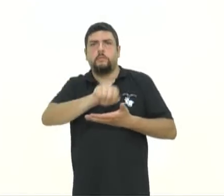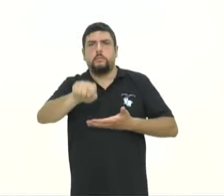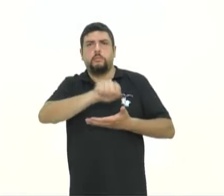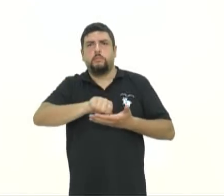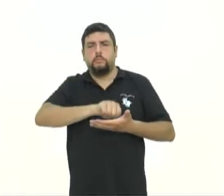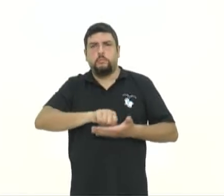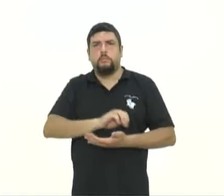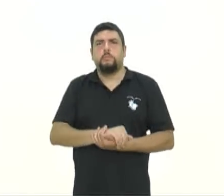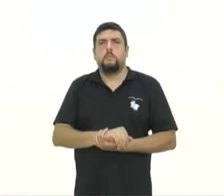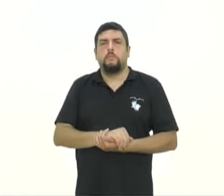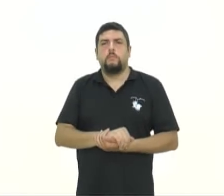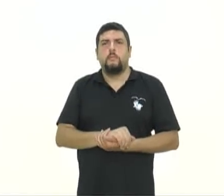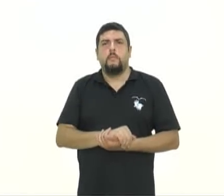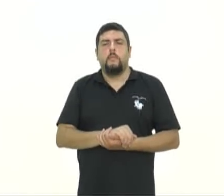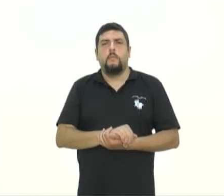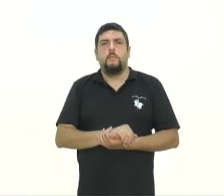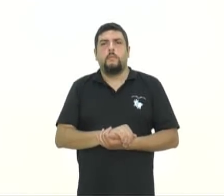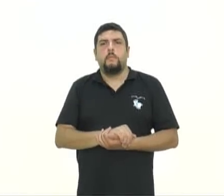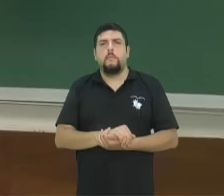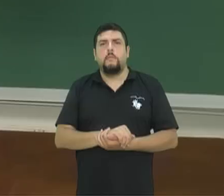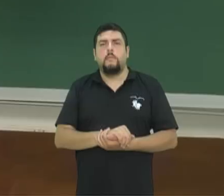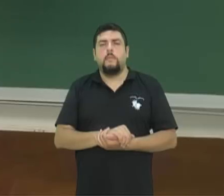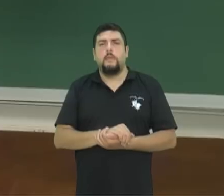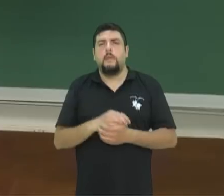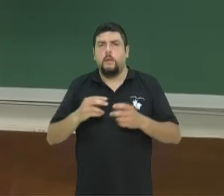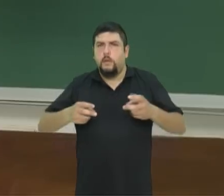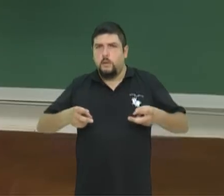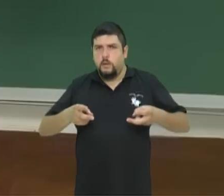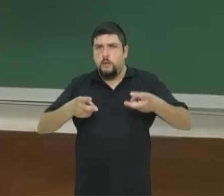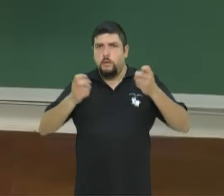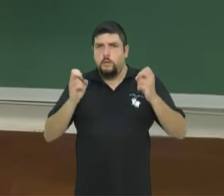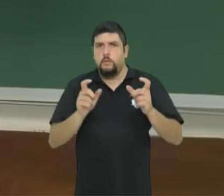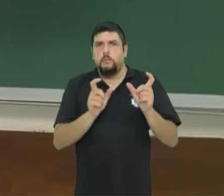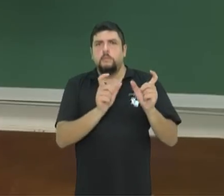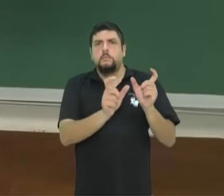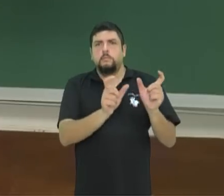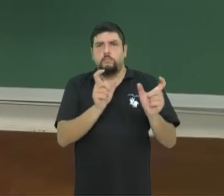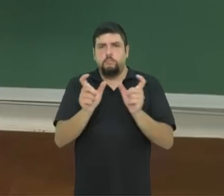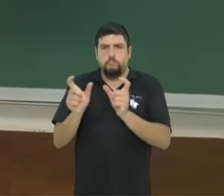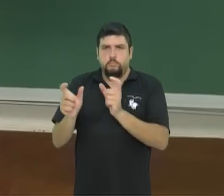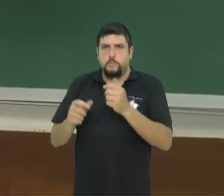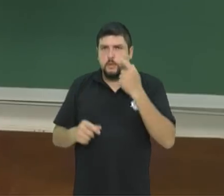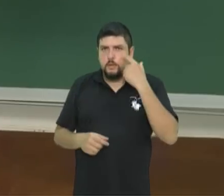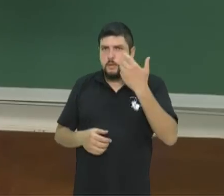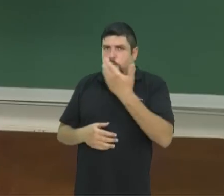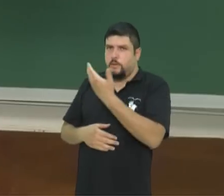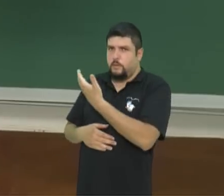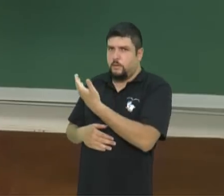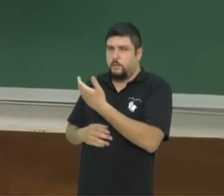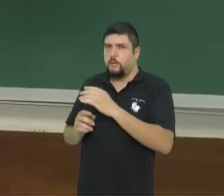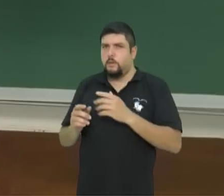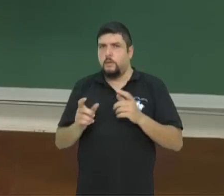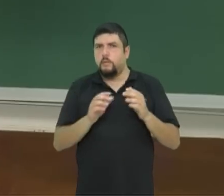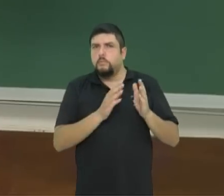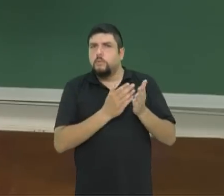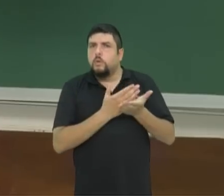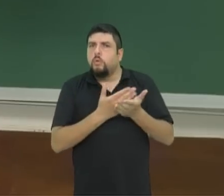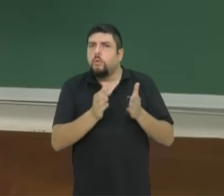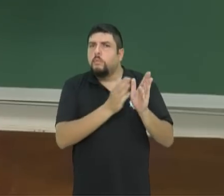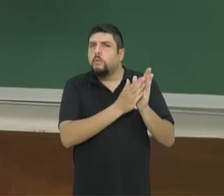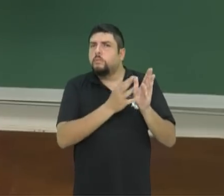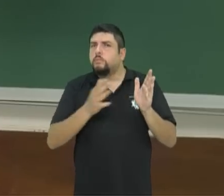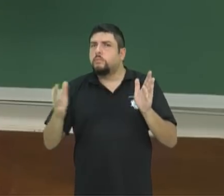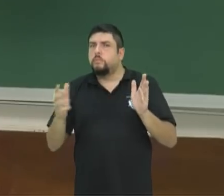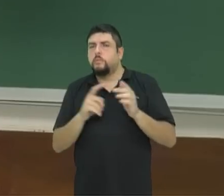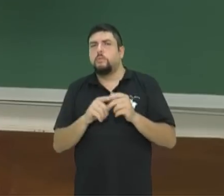bem aqui, nessas palavras iniciais aqui, nesse textinho explicativo, né, um textinho informativo,